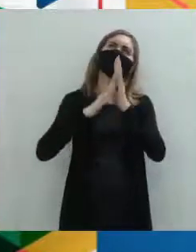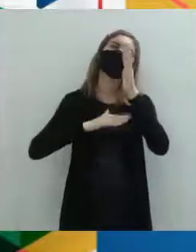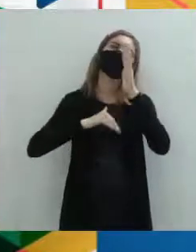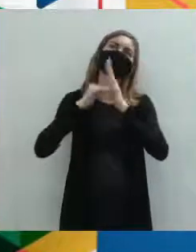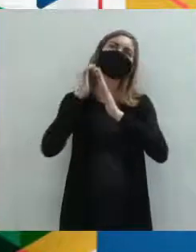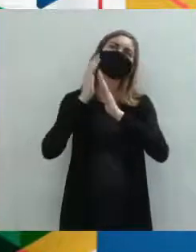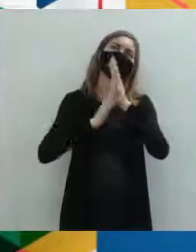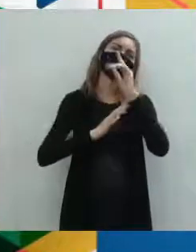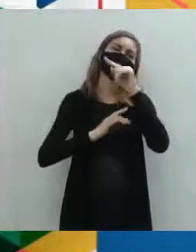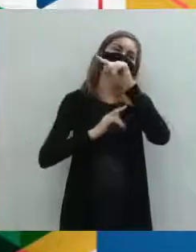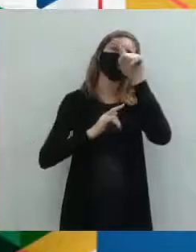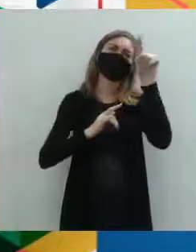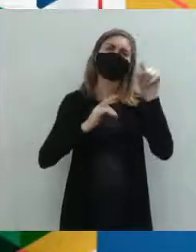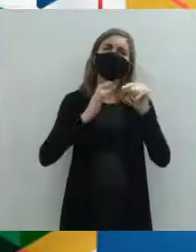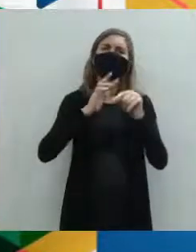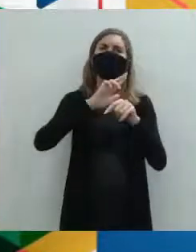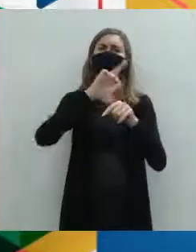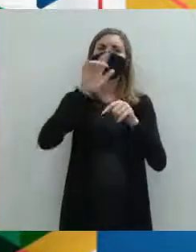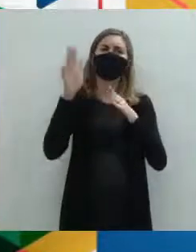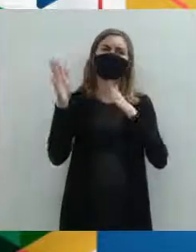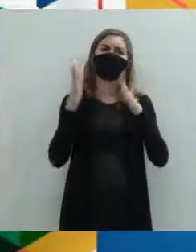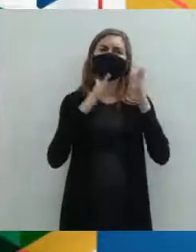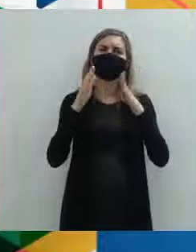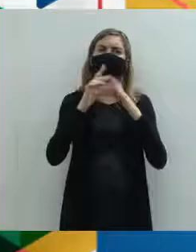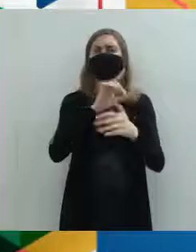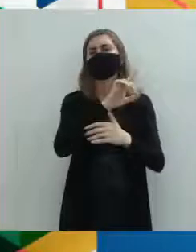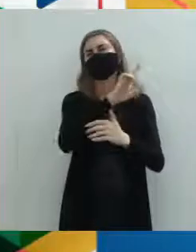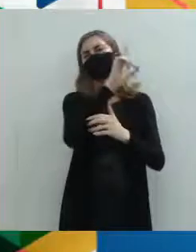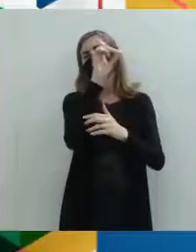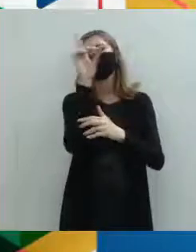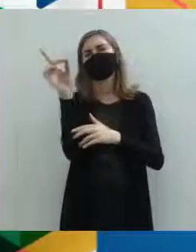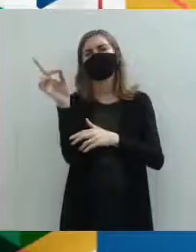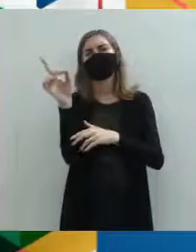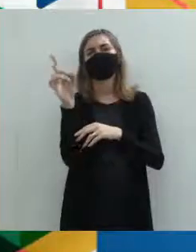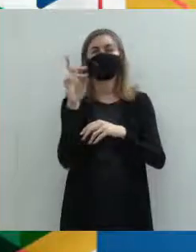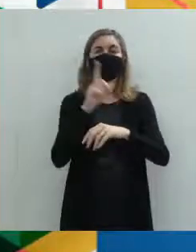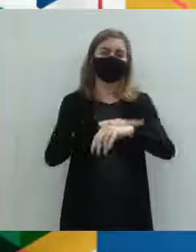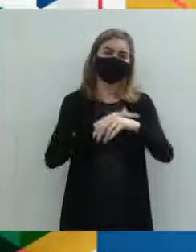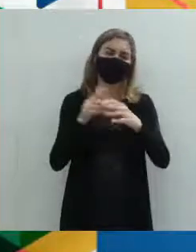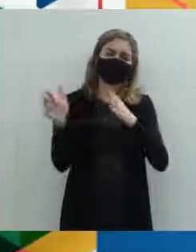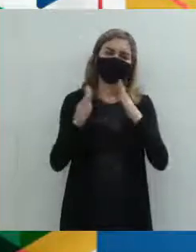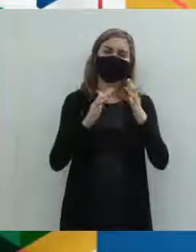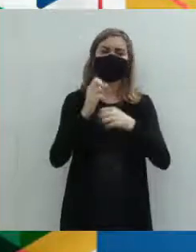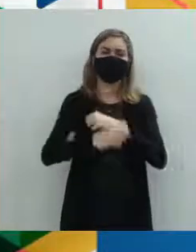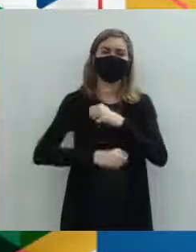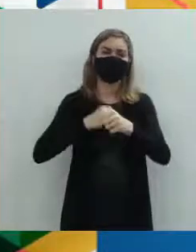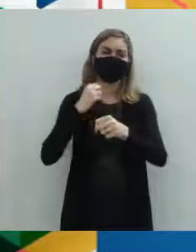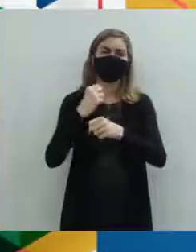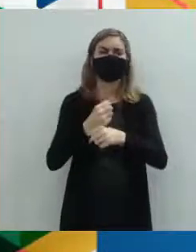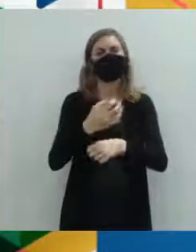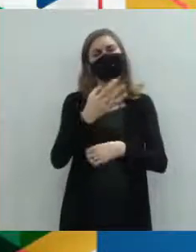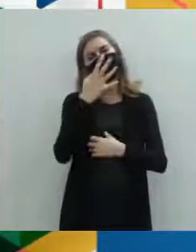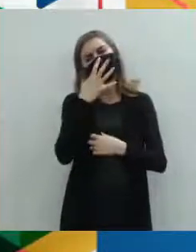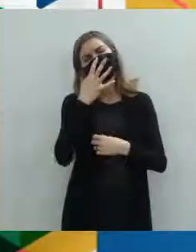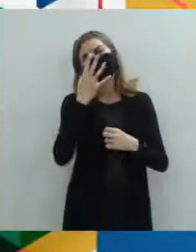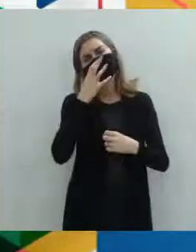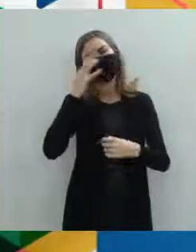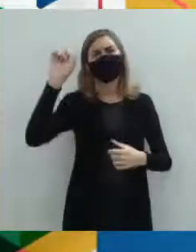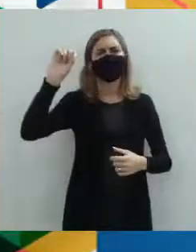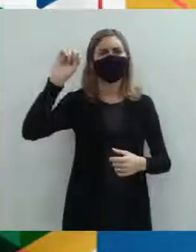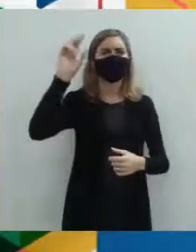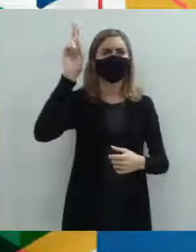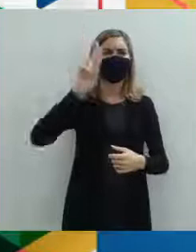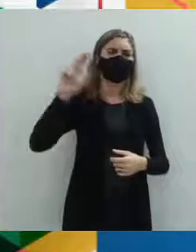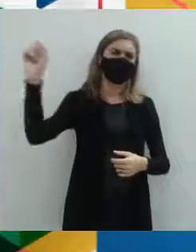catedral em vários períodos do dia e em várias épocas do ano. Então ele vai observar a luz